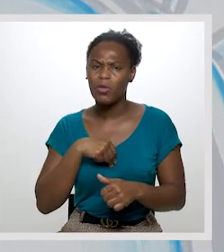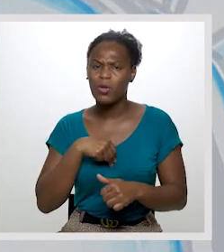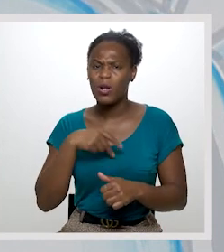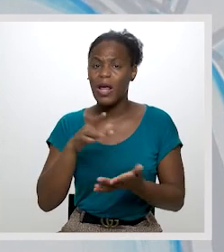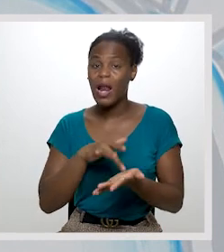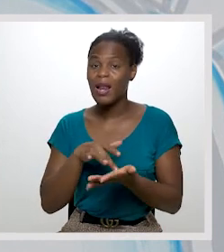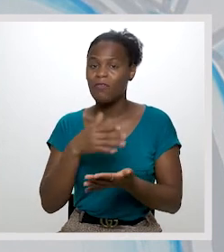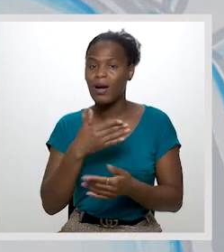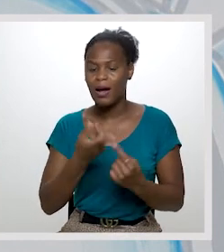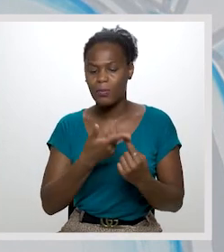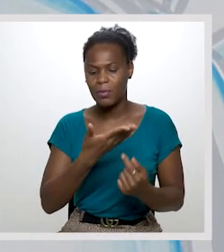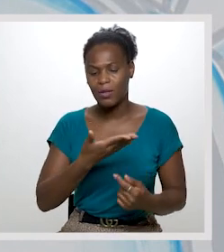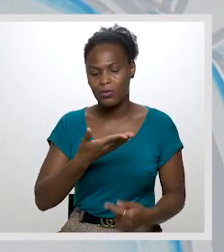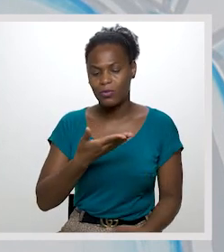de